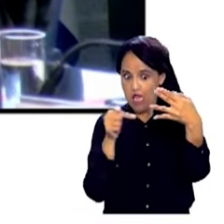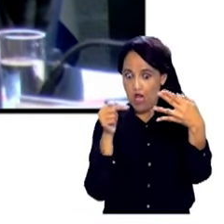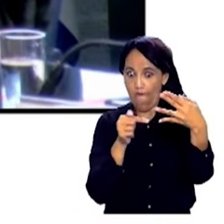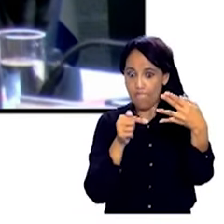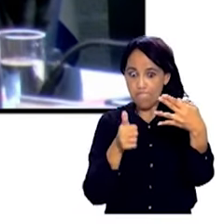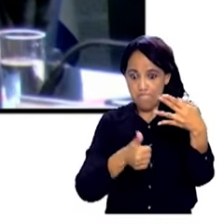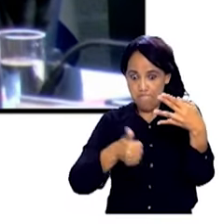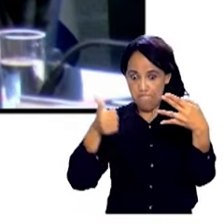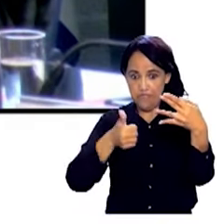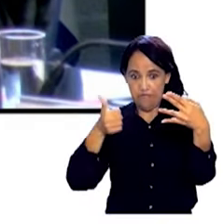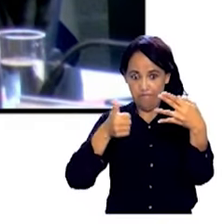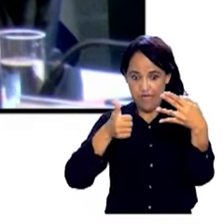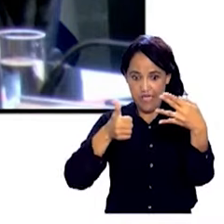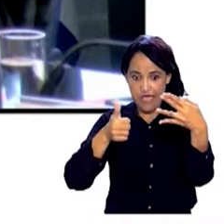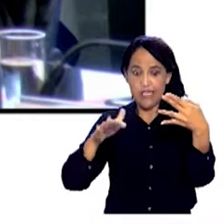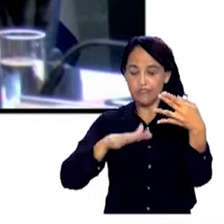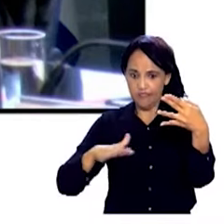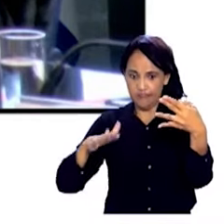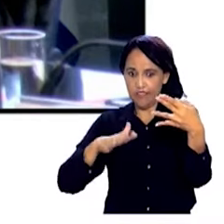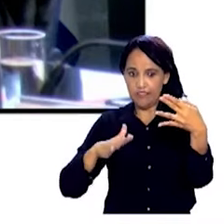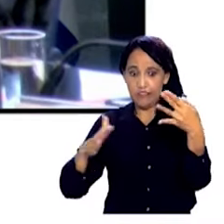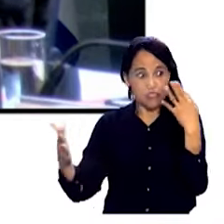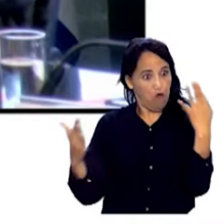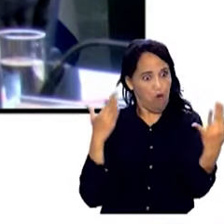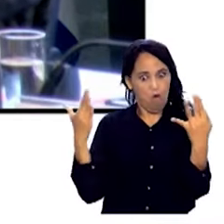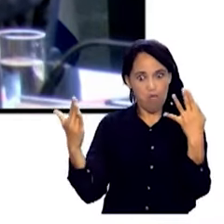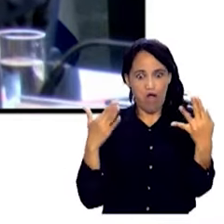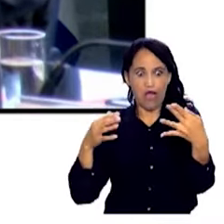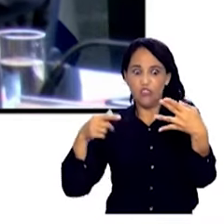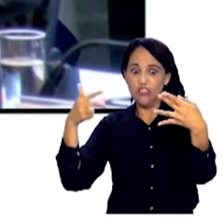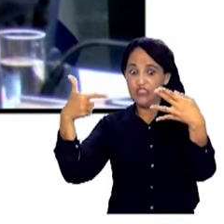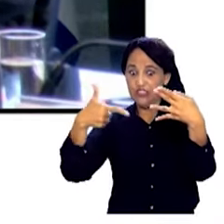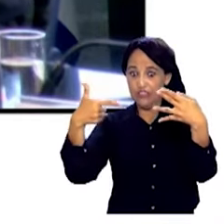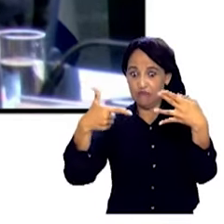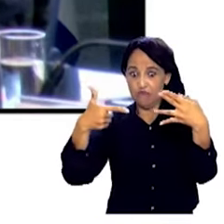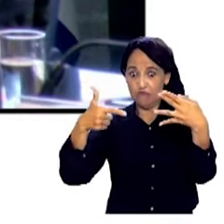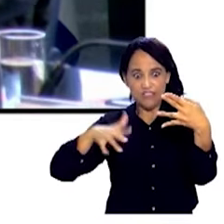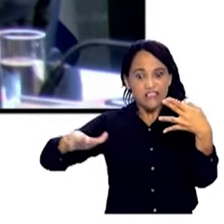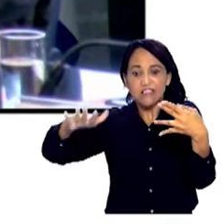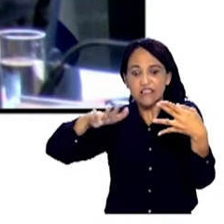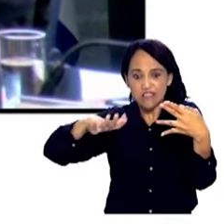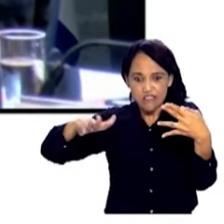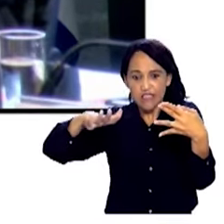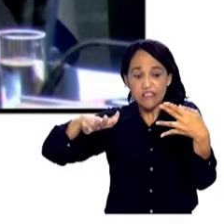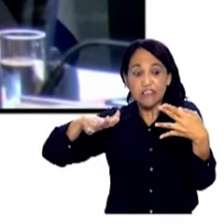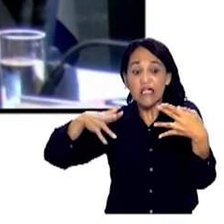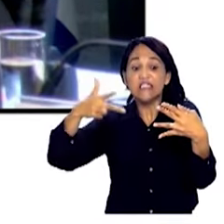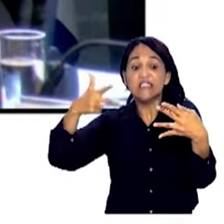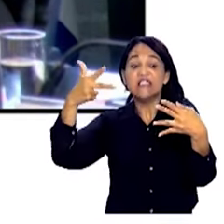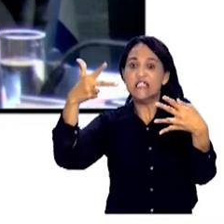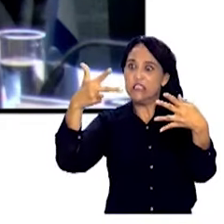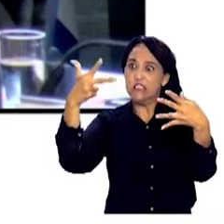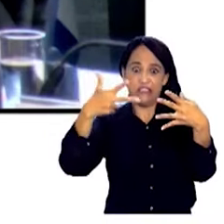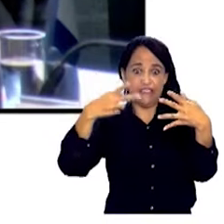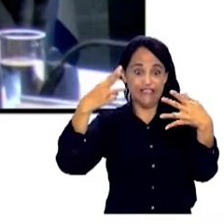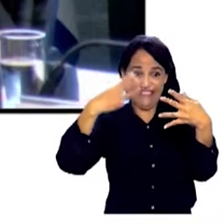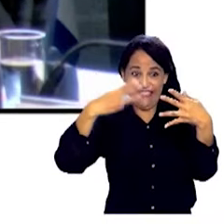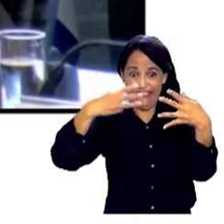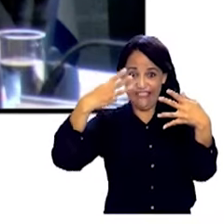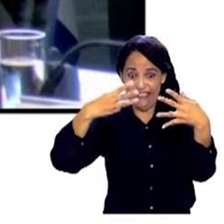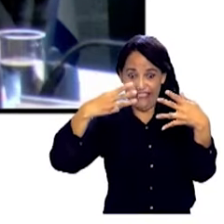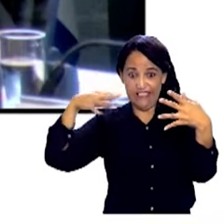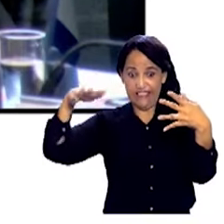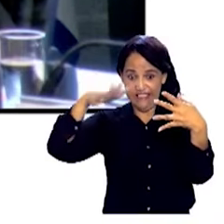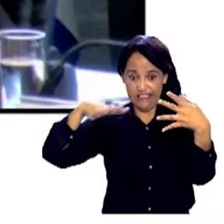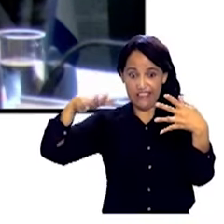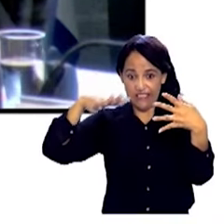distintos tribunais que desempenham similares eh funções o que vamos